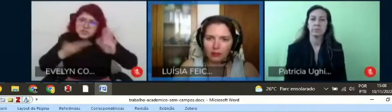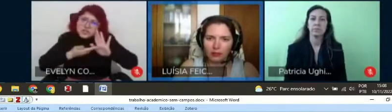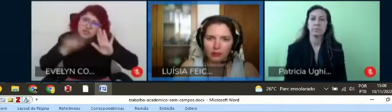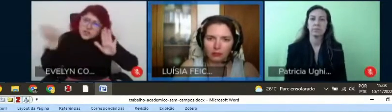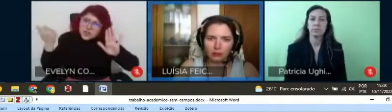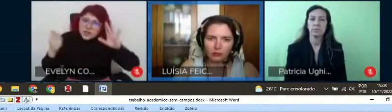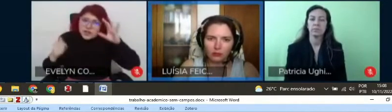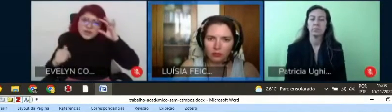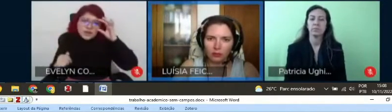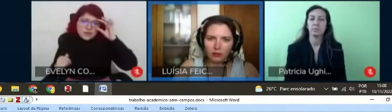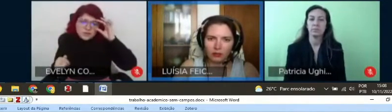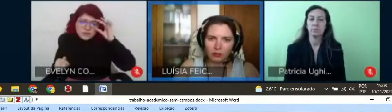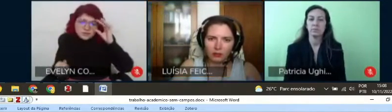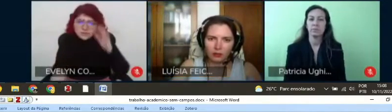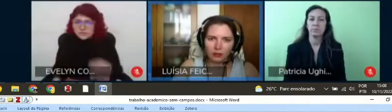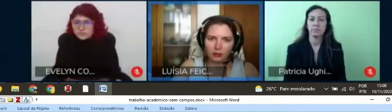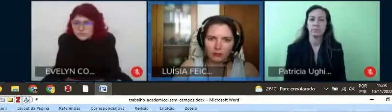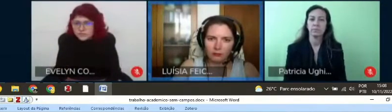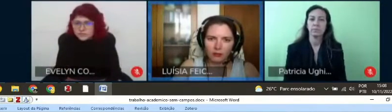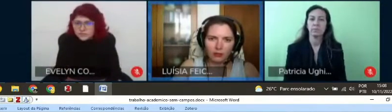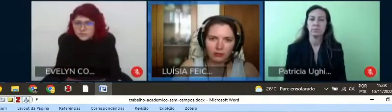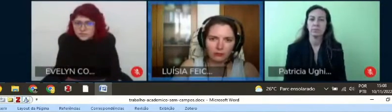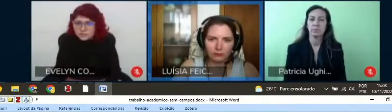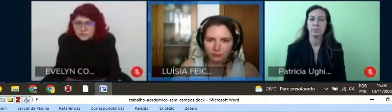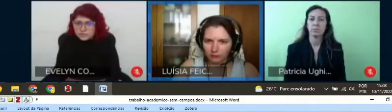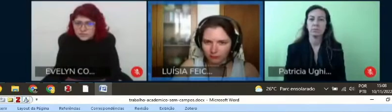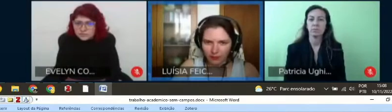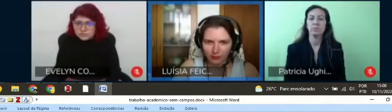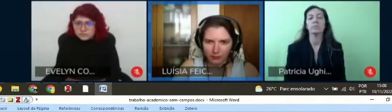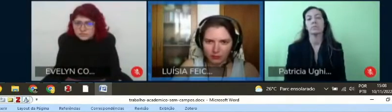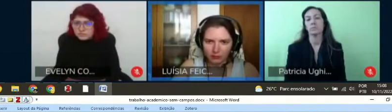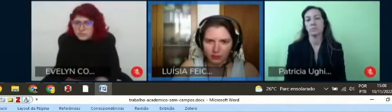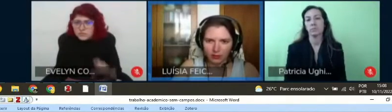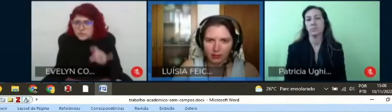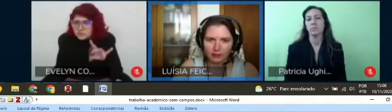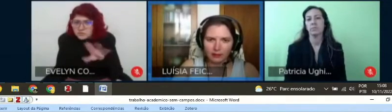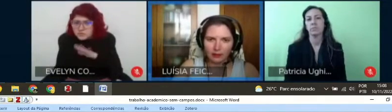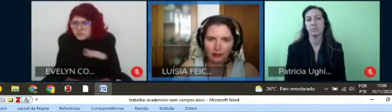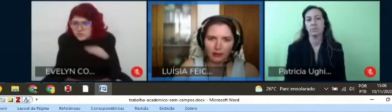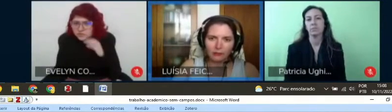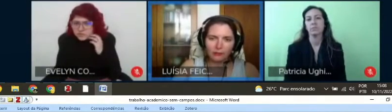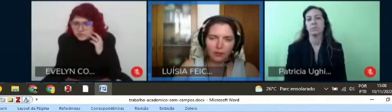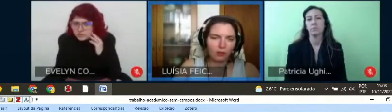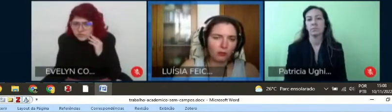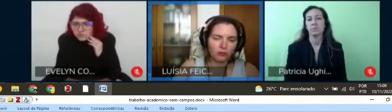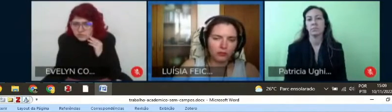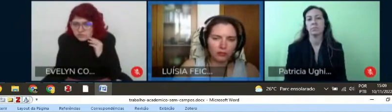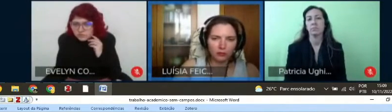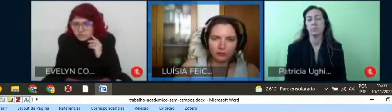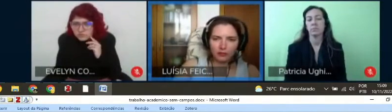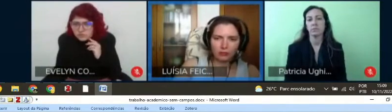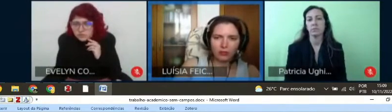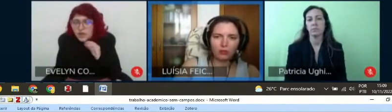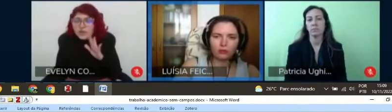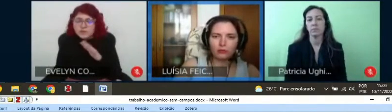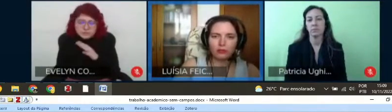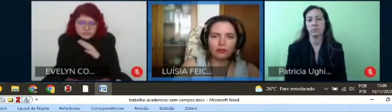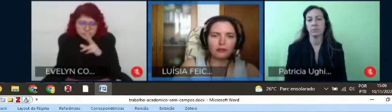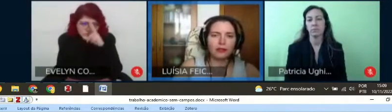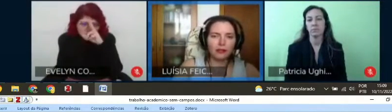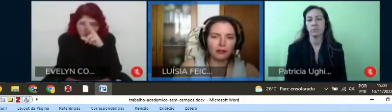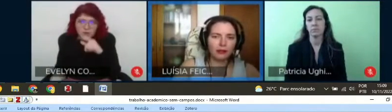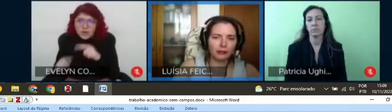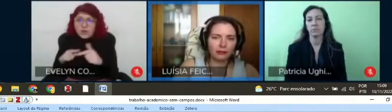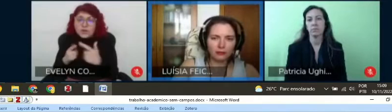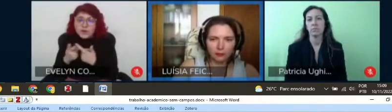que não tem negrito, e é só isso, basicamente, que eu tinha aqui. Sim. E uma outra coisa que tu